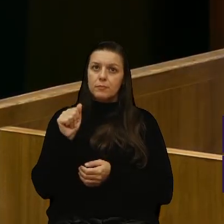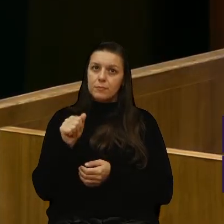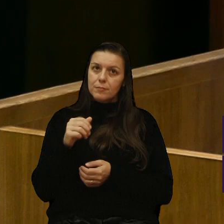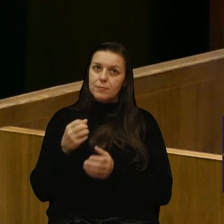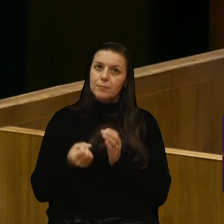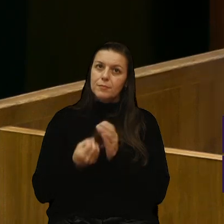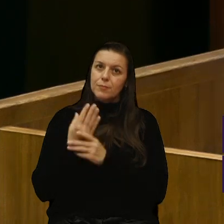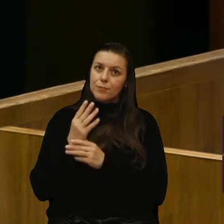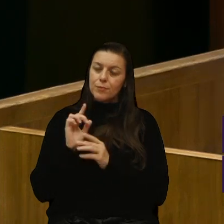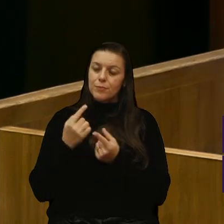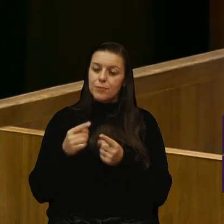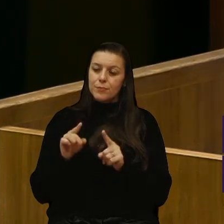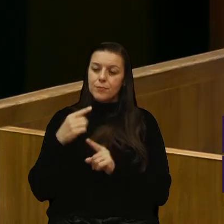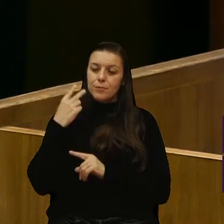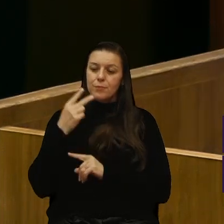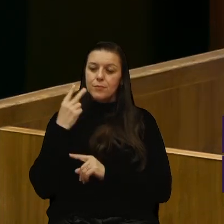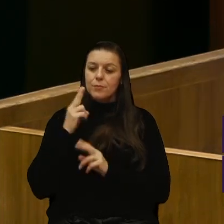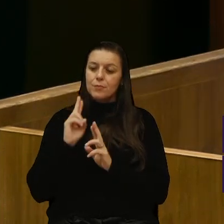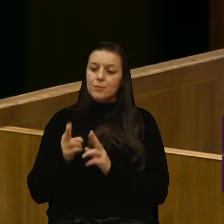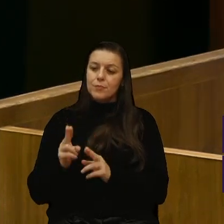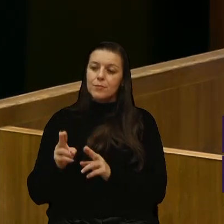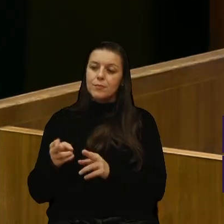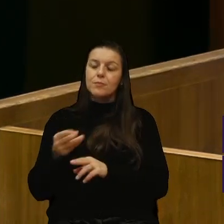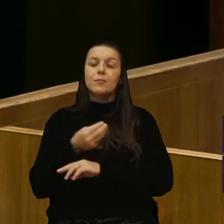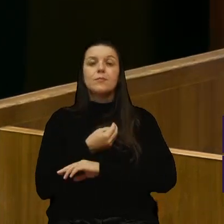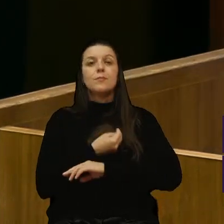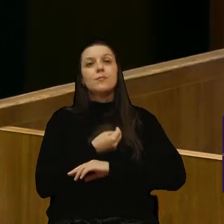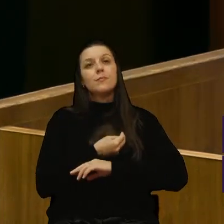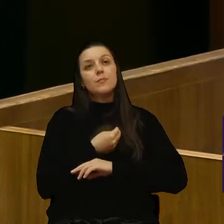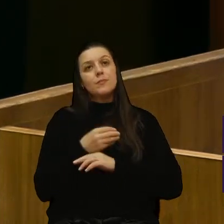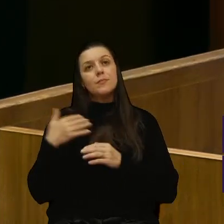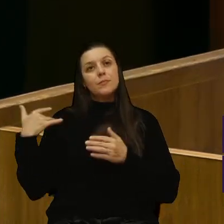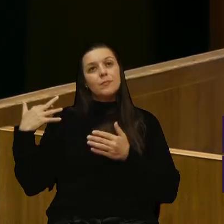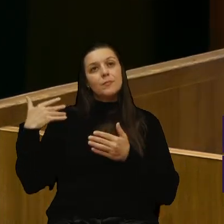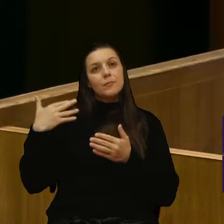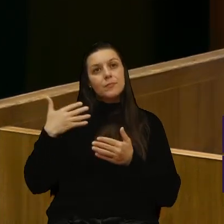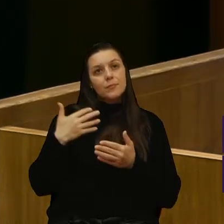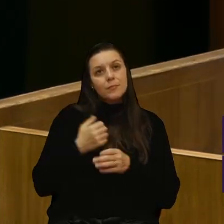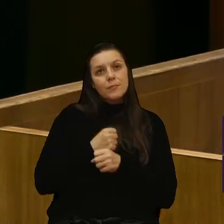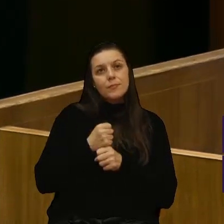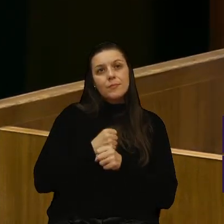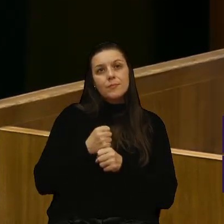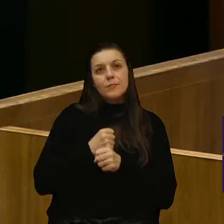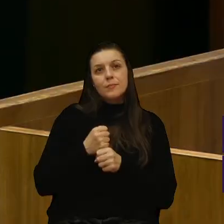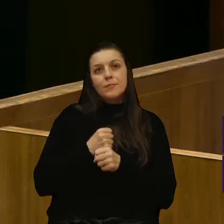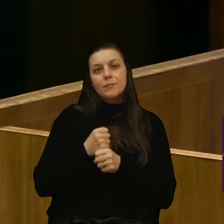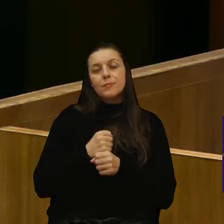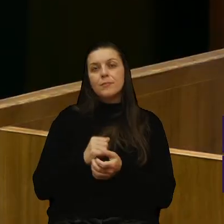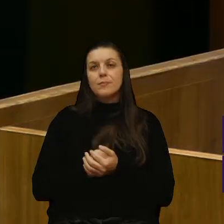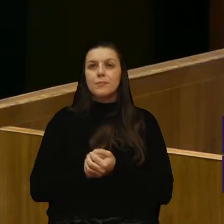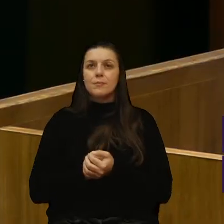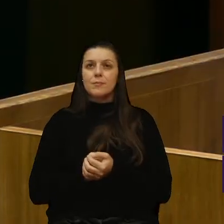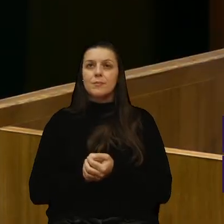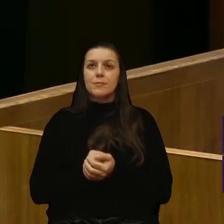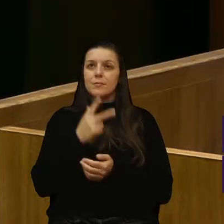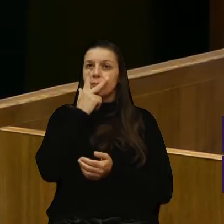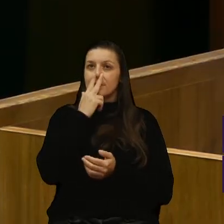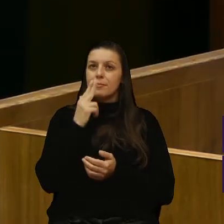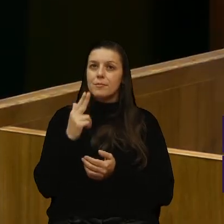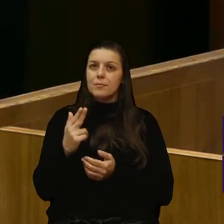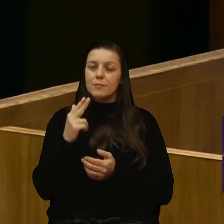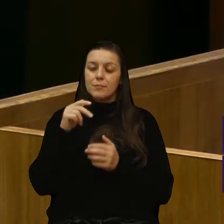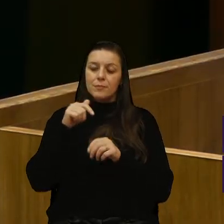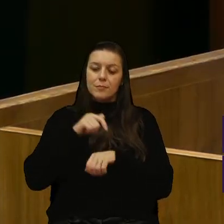mas os vereadores e as vereadoras mantêm vivo isso ao longo de todos esses anos. Da mesma forma, agradecer